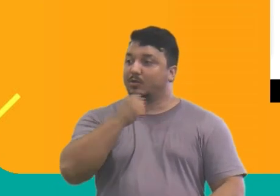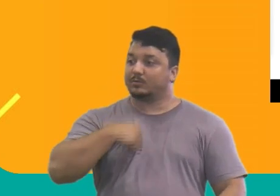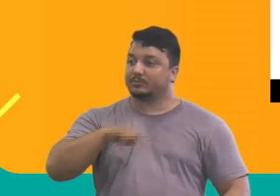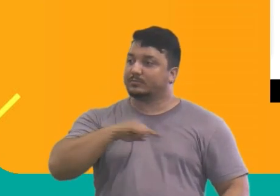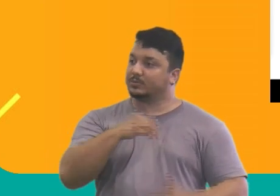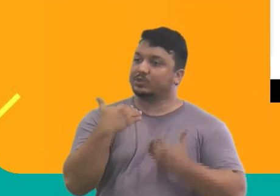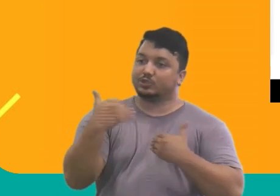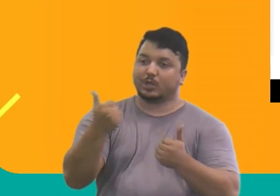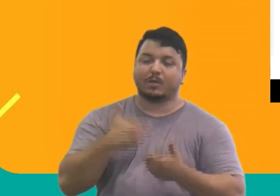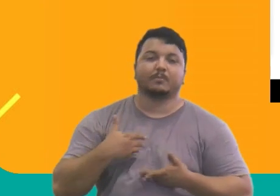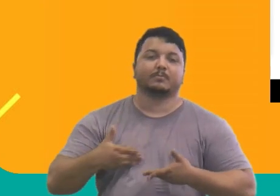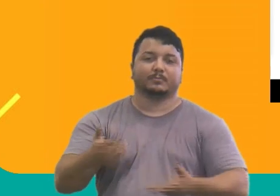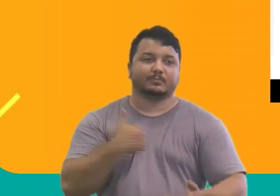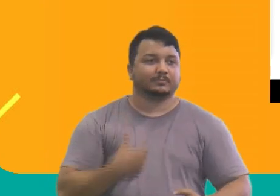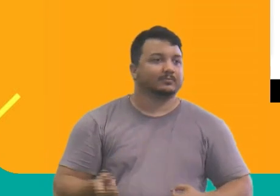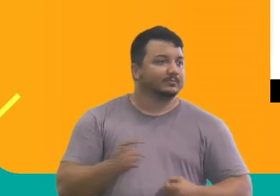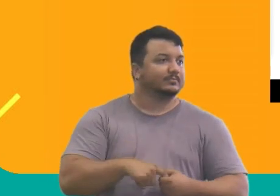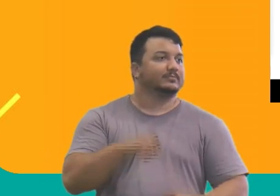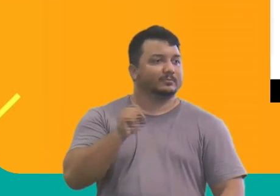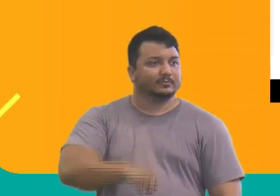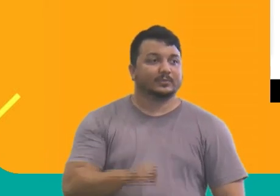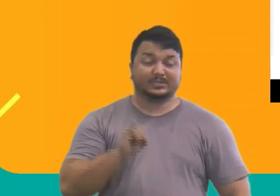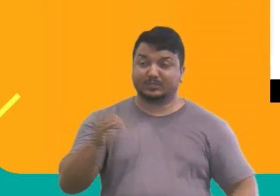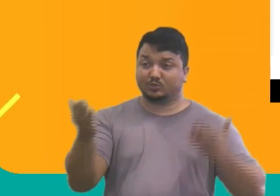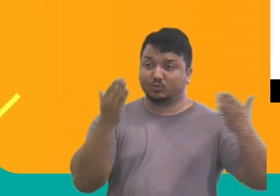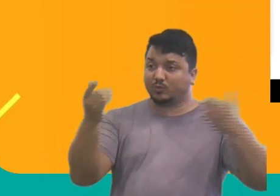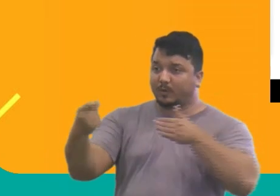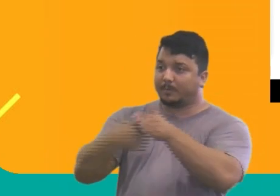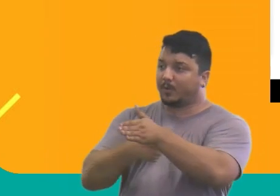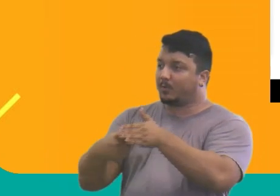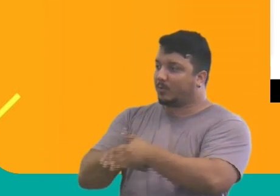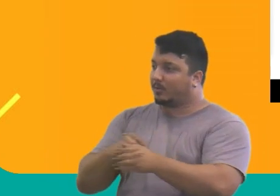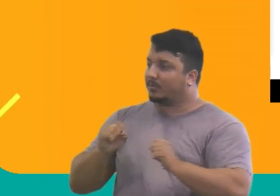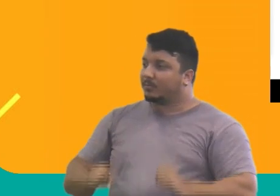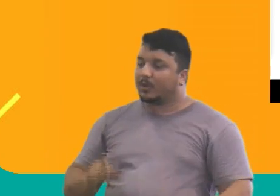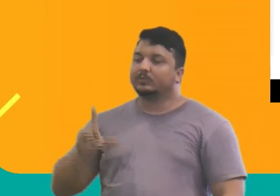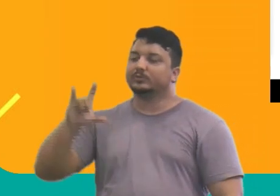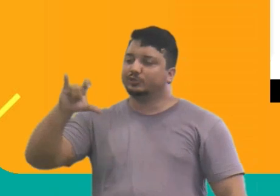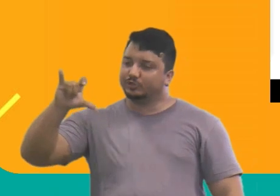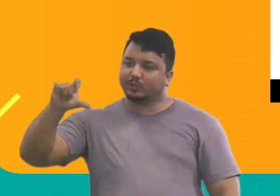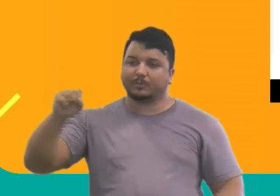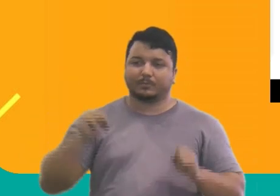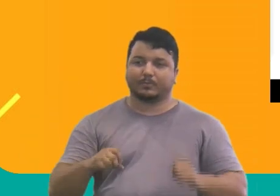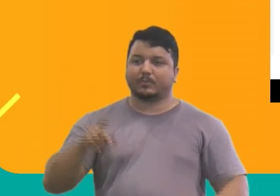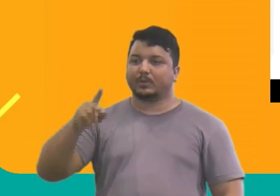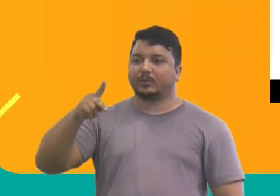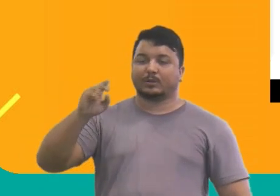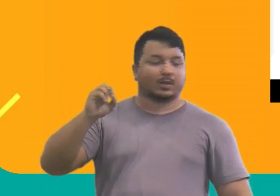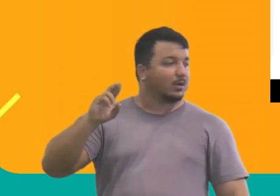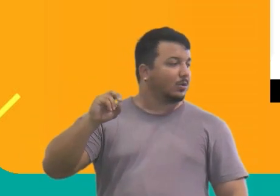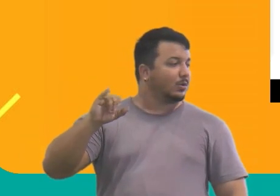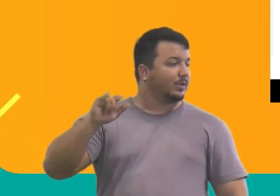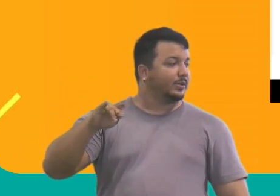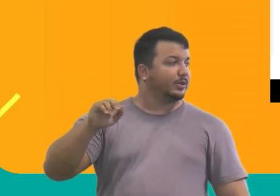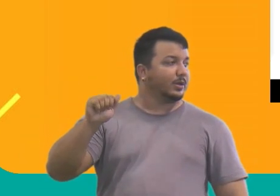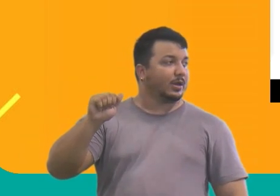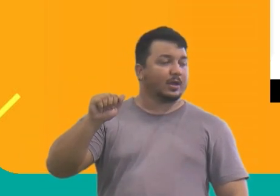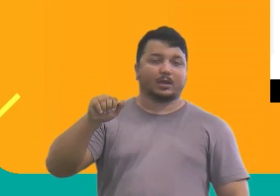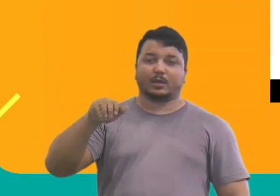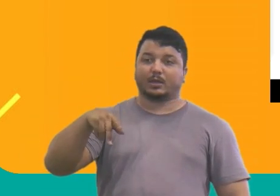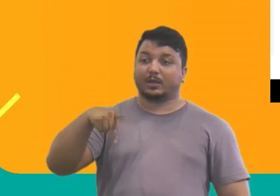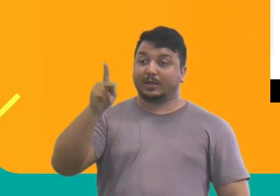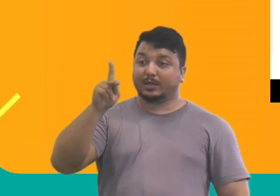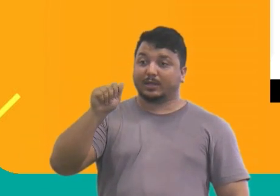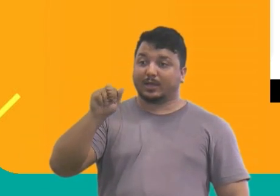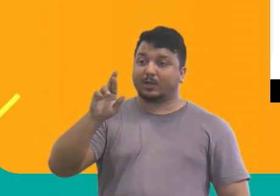gente volta. Quiserem tirar dúvidas, quiserem conversar comigo, é só falar comigo no meu Instagram, Caroline Aguiar Lira. É com K o meu